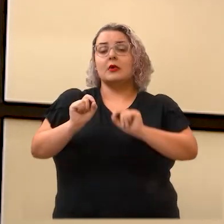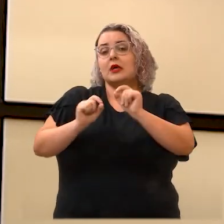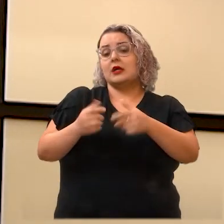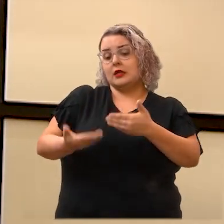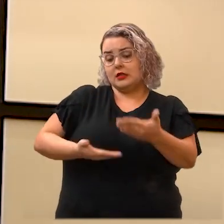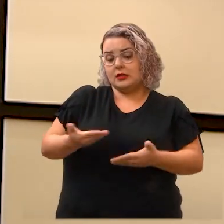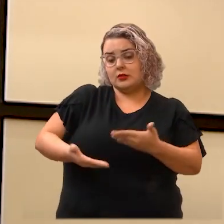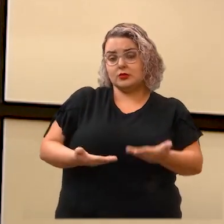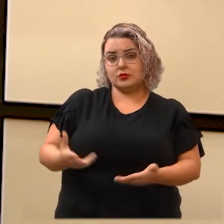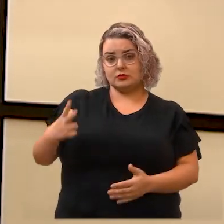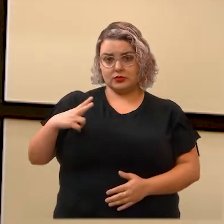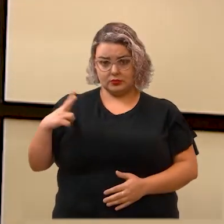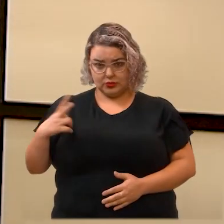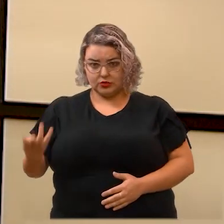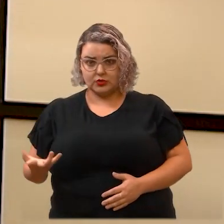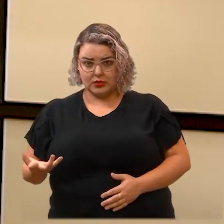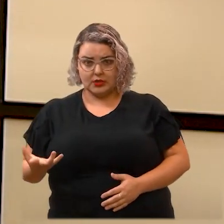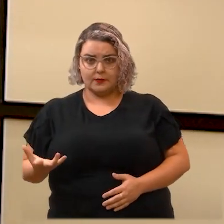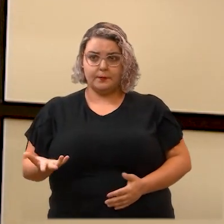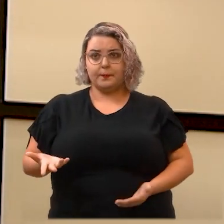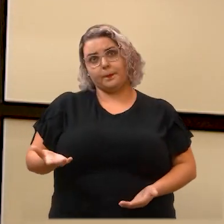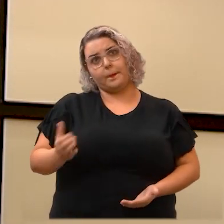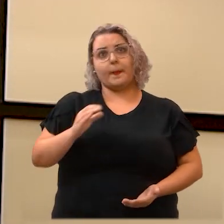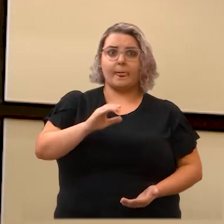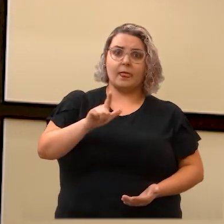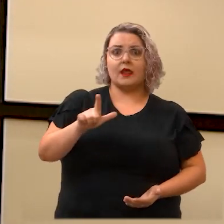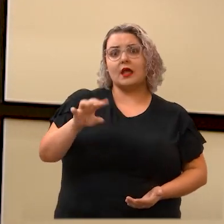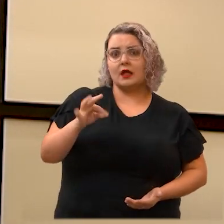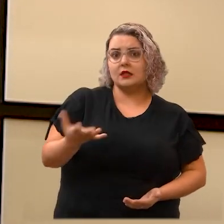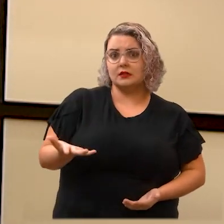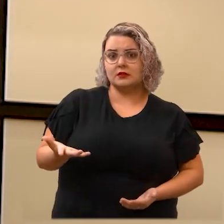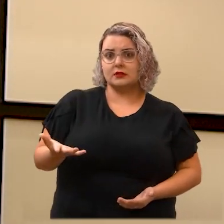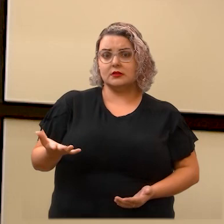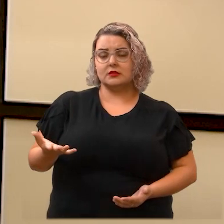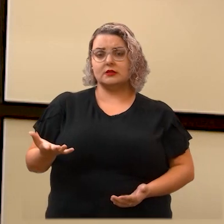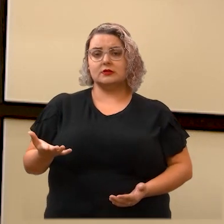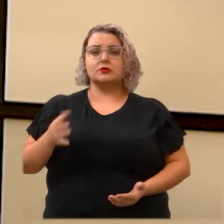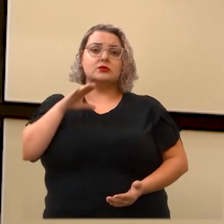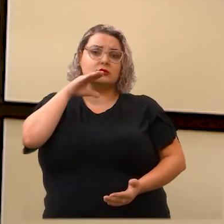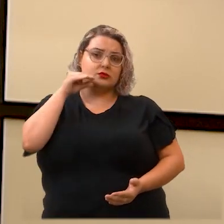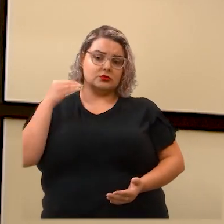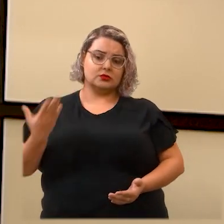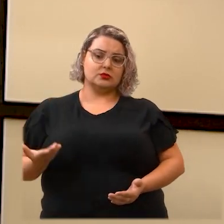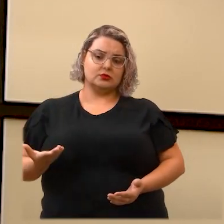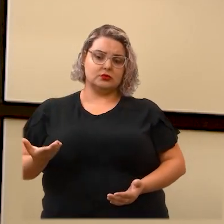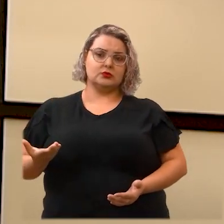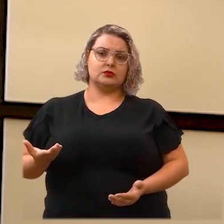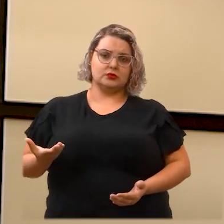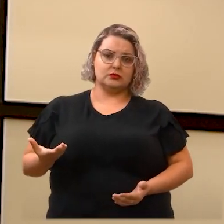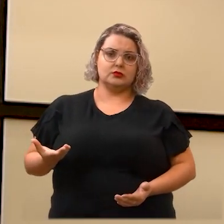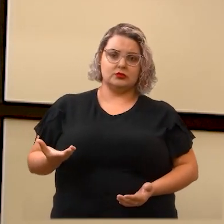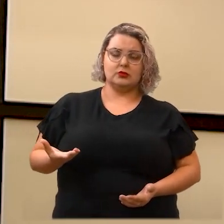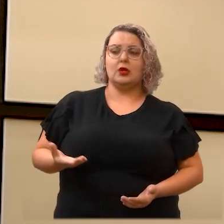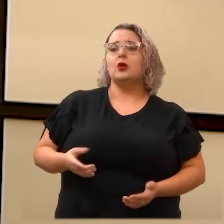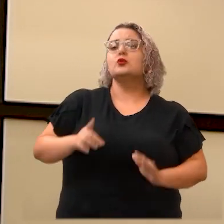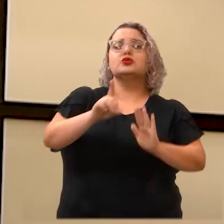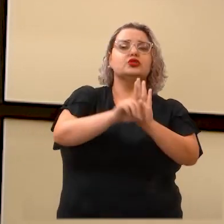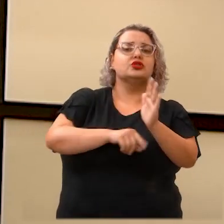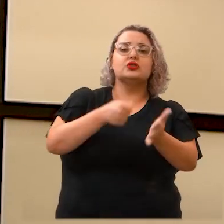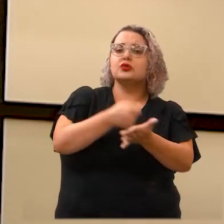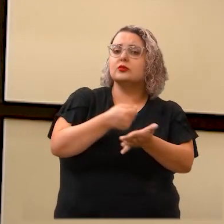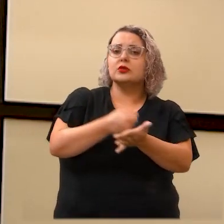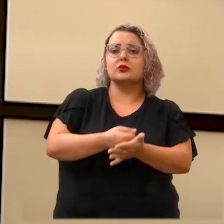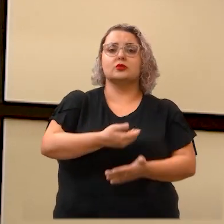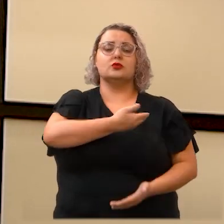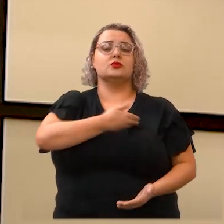para quem tá no serviço privado por exemplo seria uma CLT do do serviço público os direitos e deveres do servidor